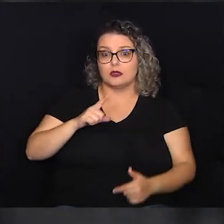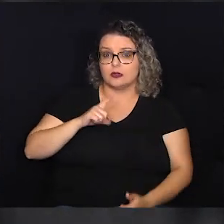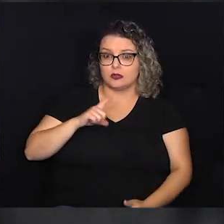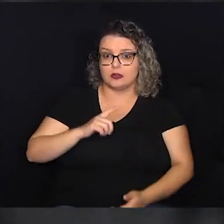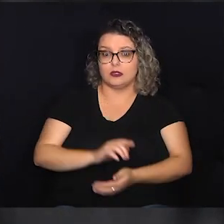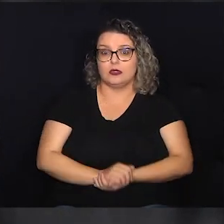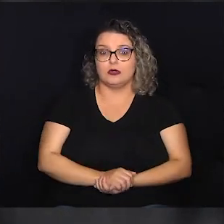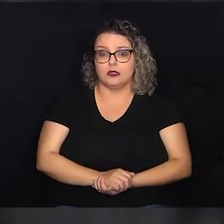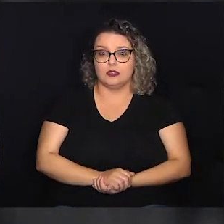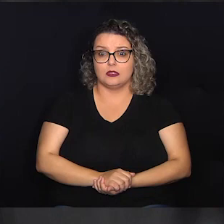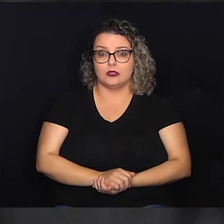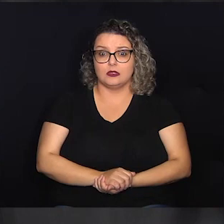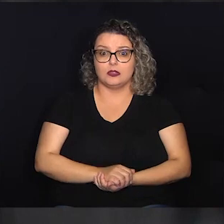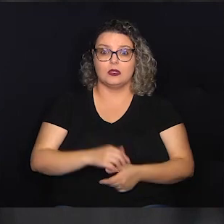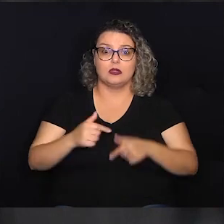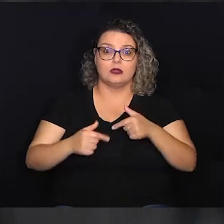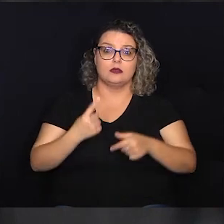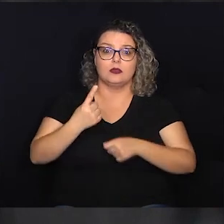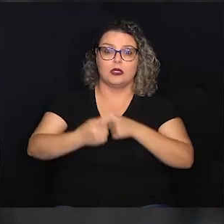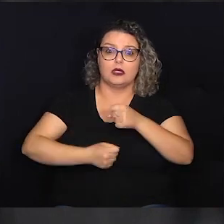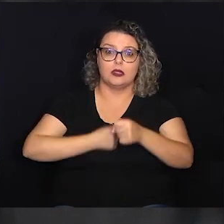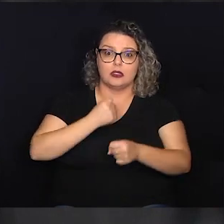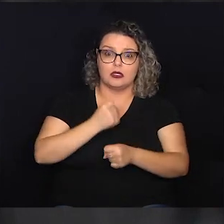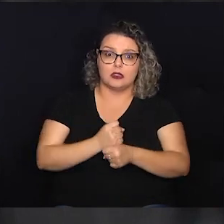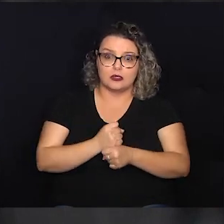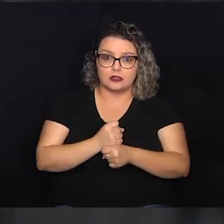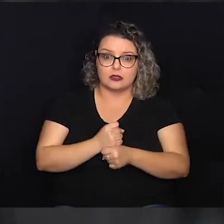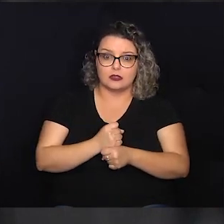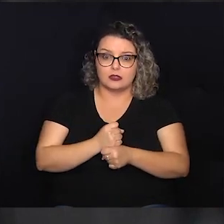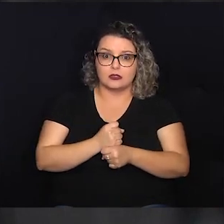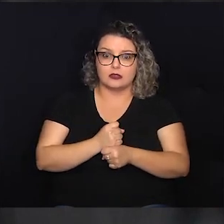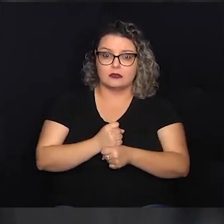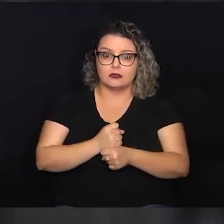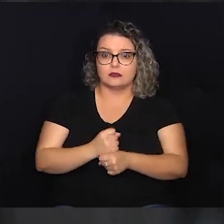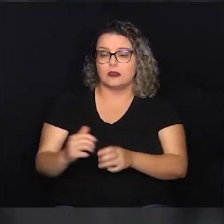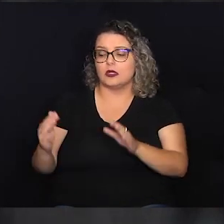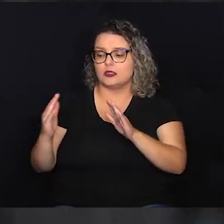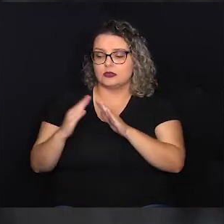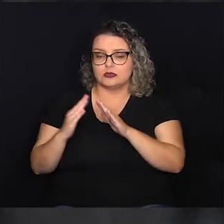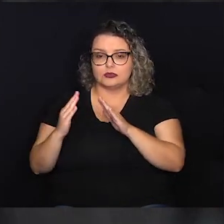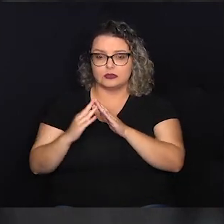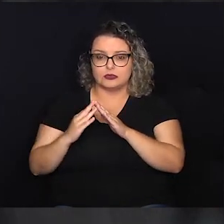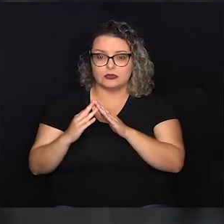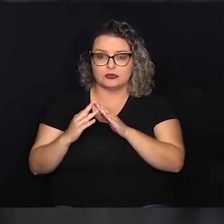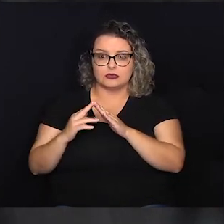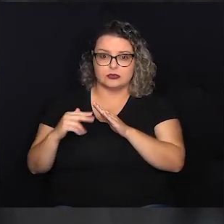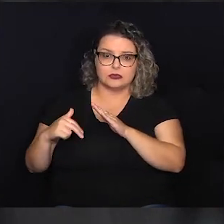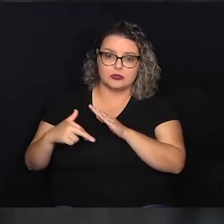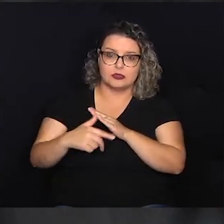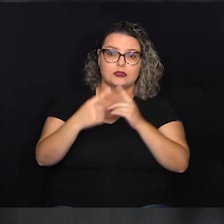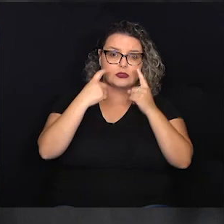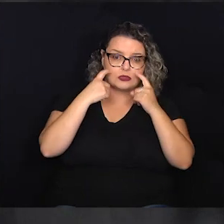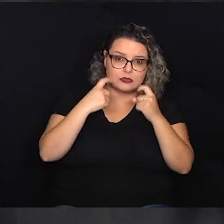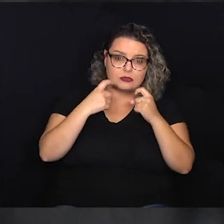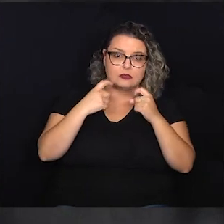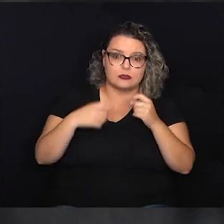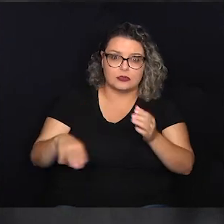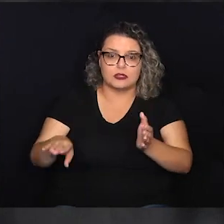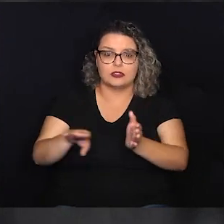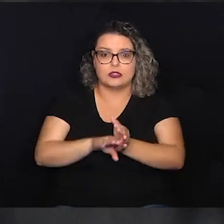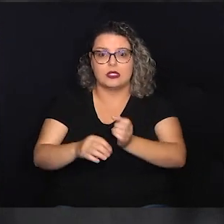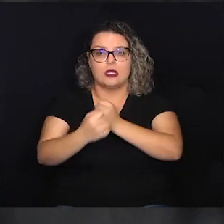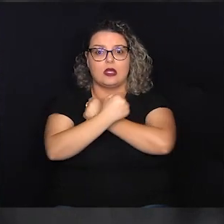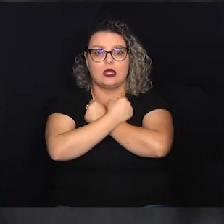Campinas, o primeiro trabalho que eu tive, eu trabalhei durante um ano, saindo cedo de casa